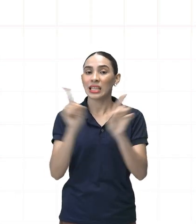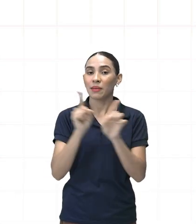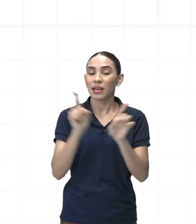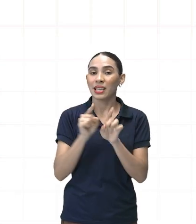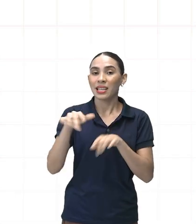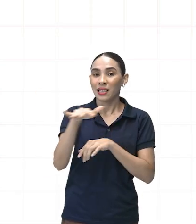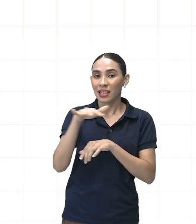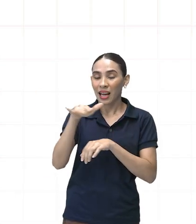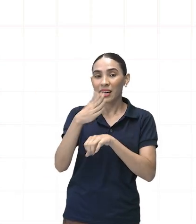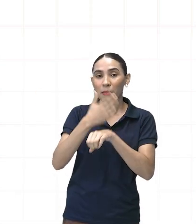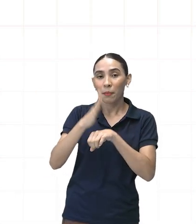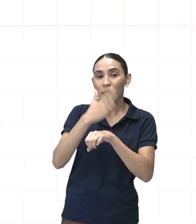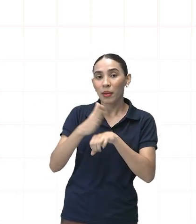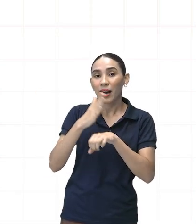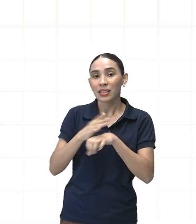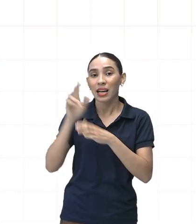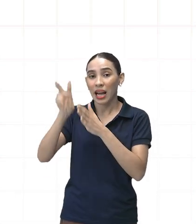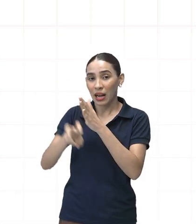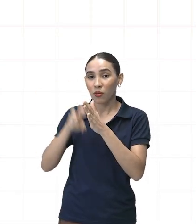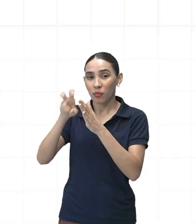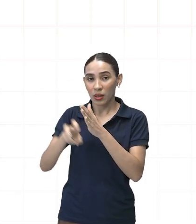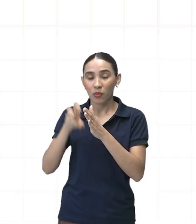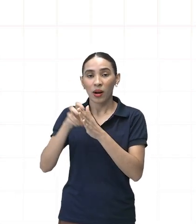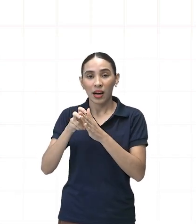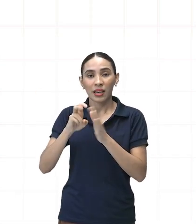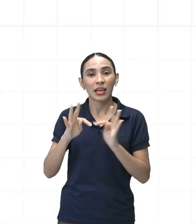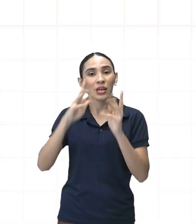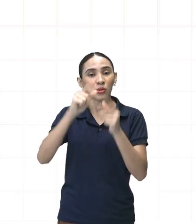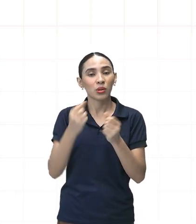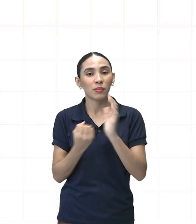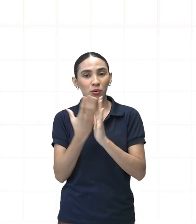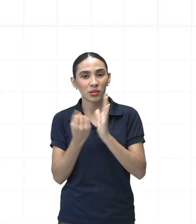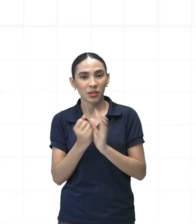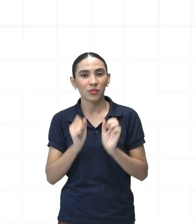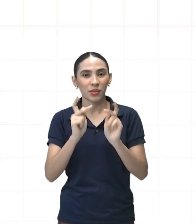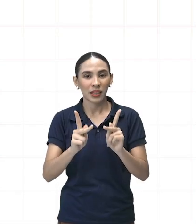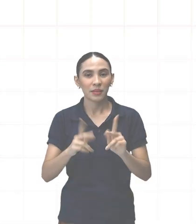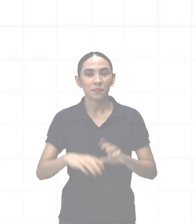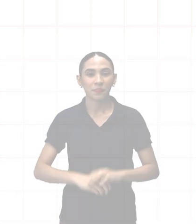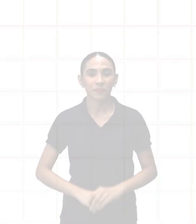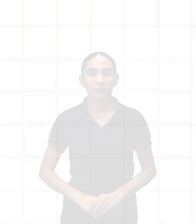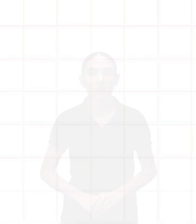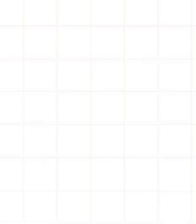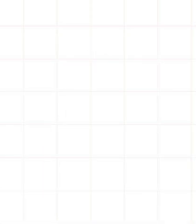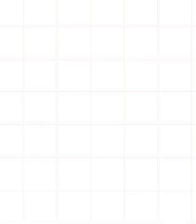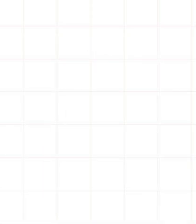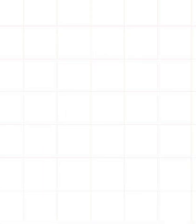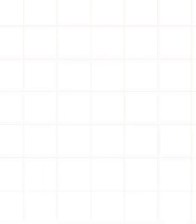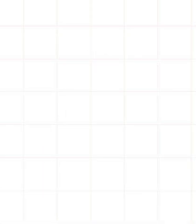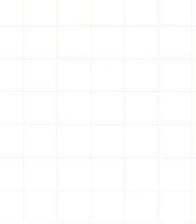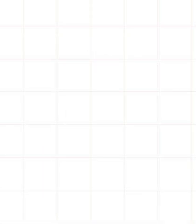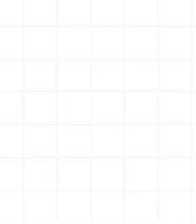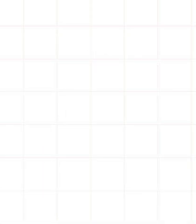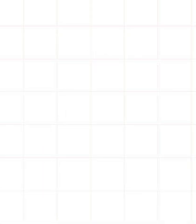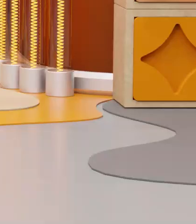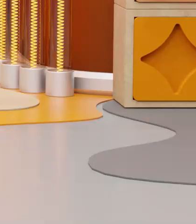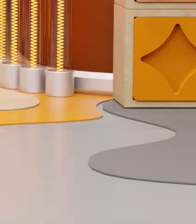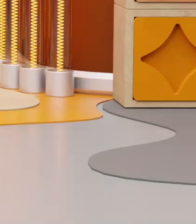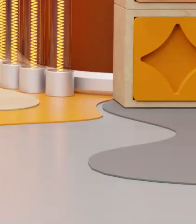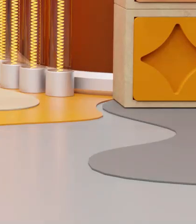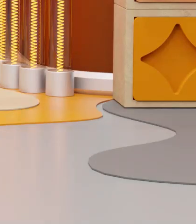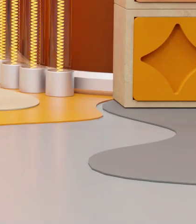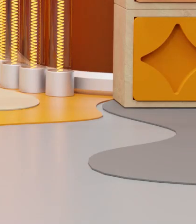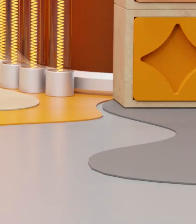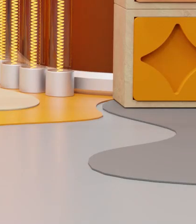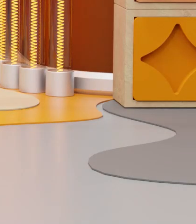nas atividades de agropecuária em toda essa produção, tá bom? Mas nós vamos ver